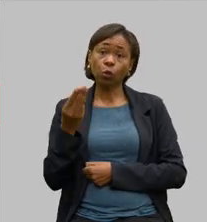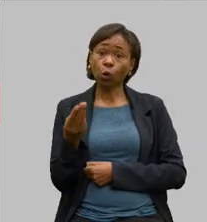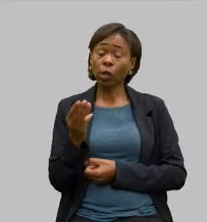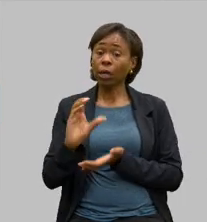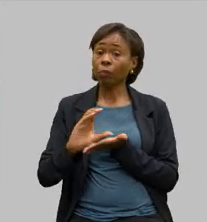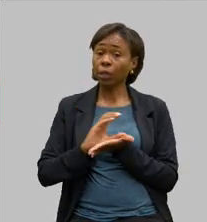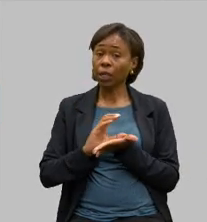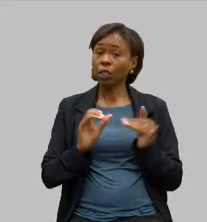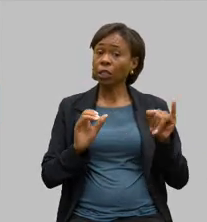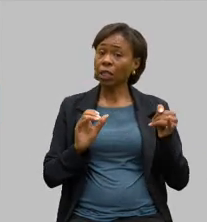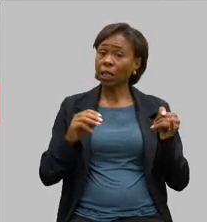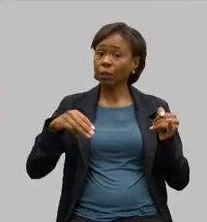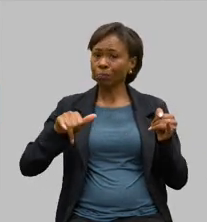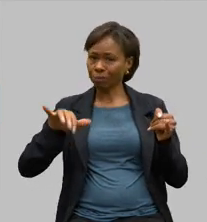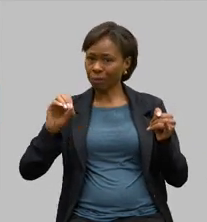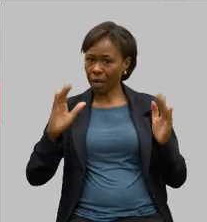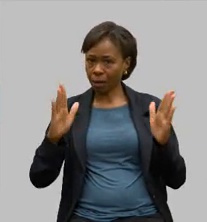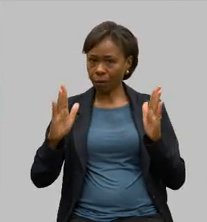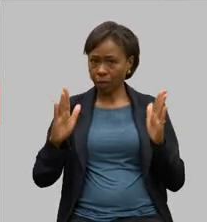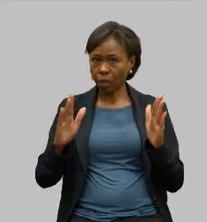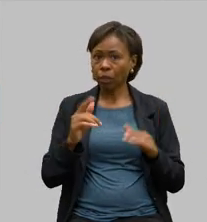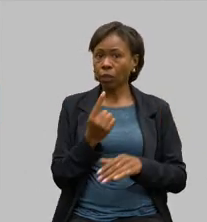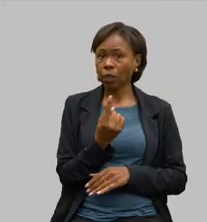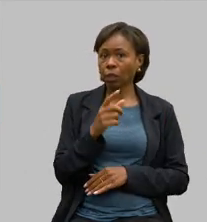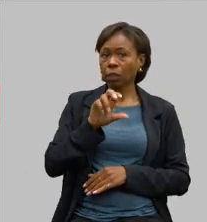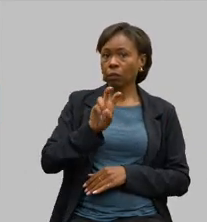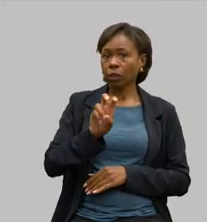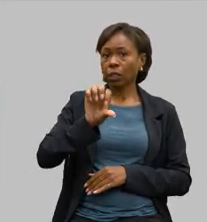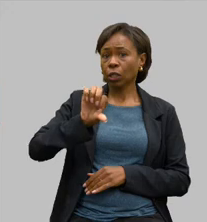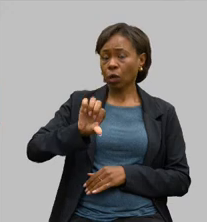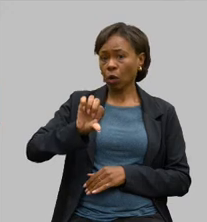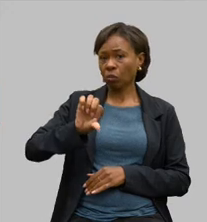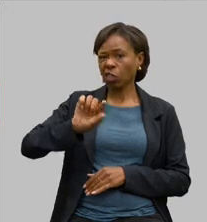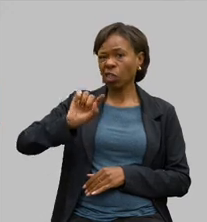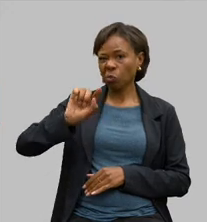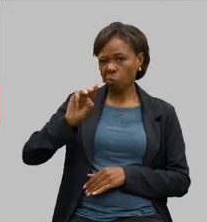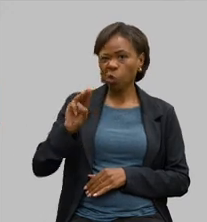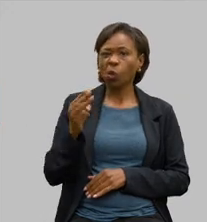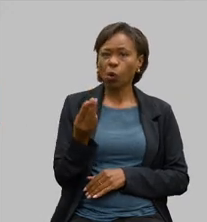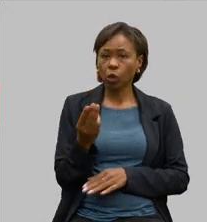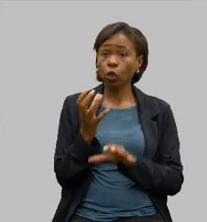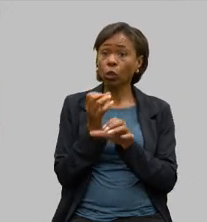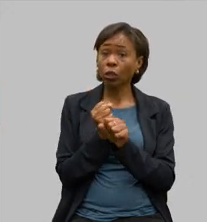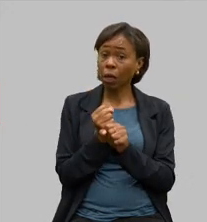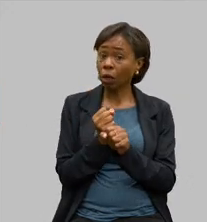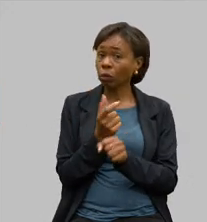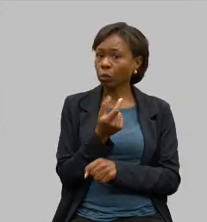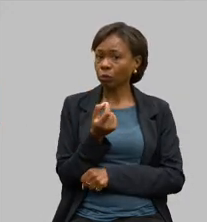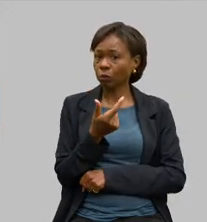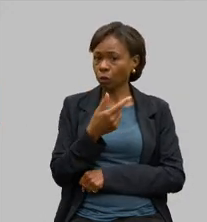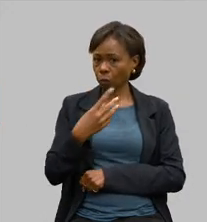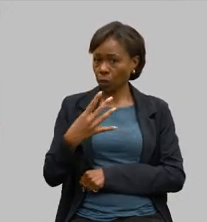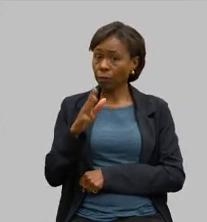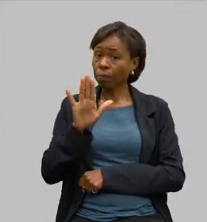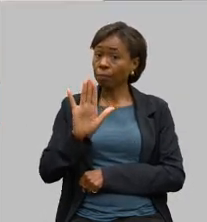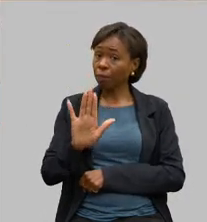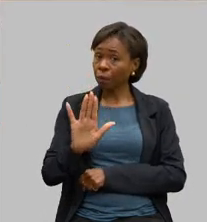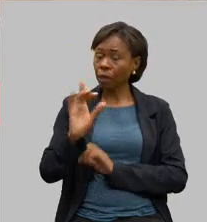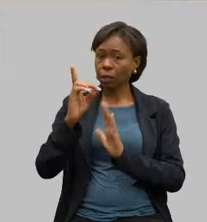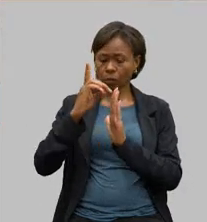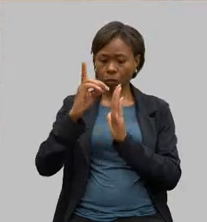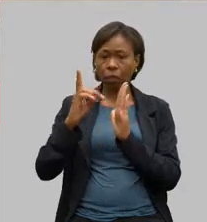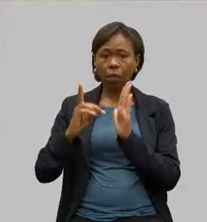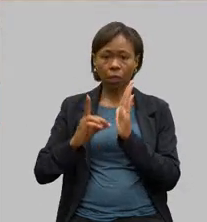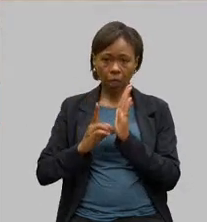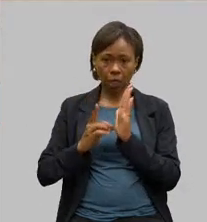eh 159,1 milhões Total disponível em 2024 só que quando saiu o decreto esse aí nós ainda não